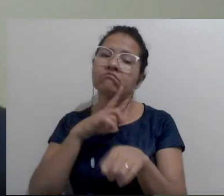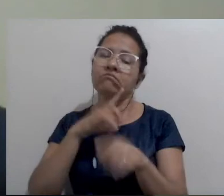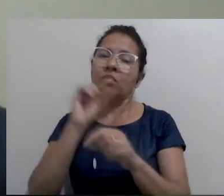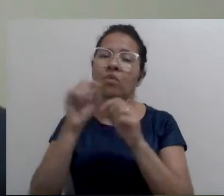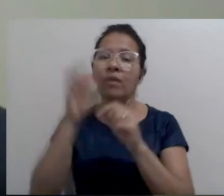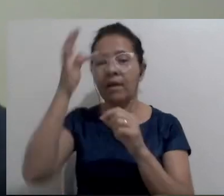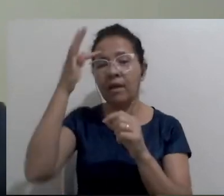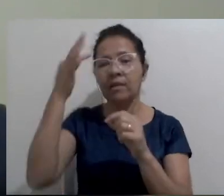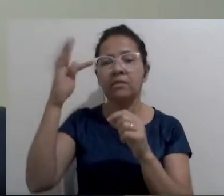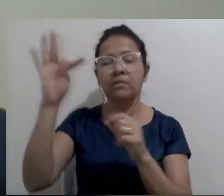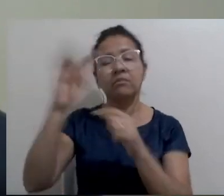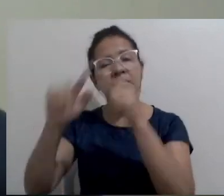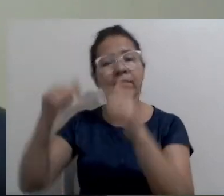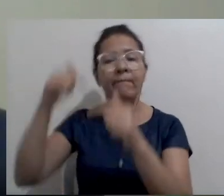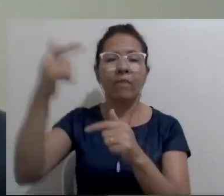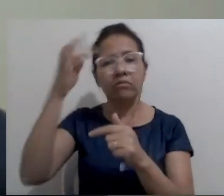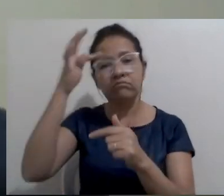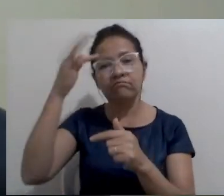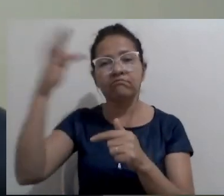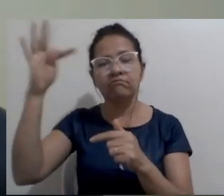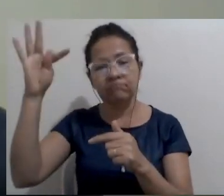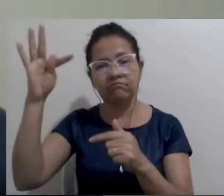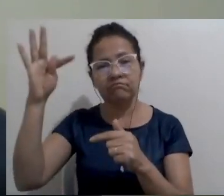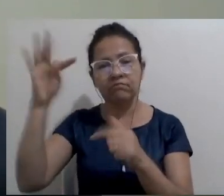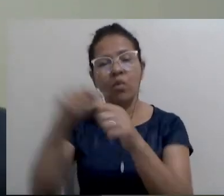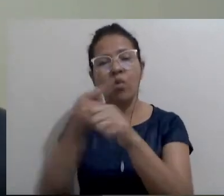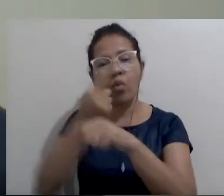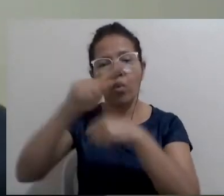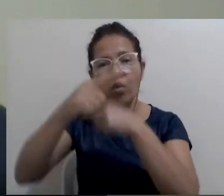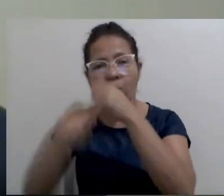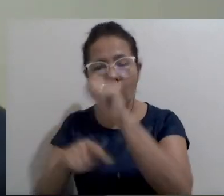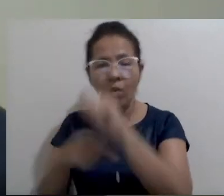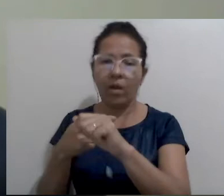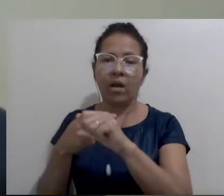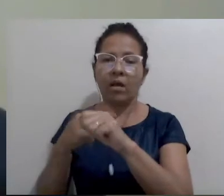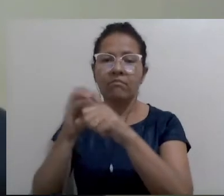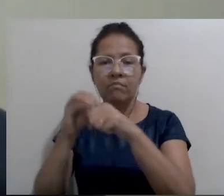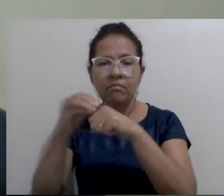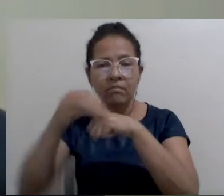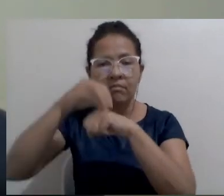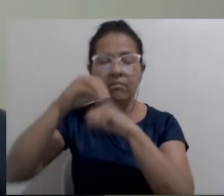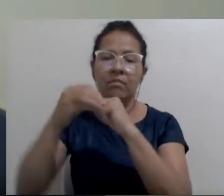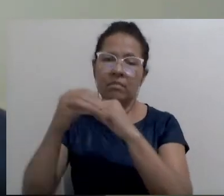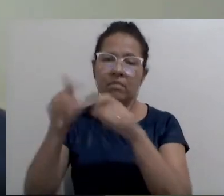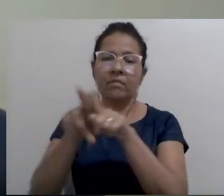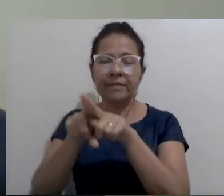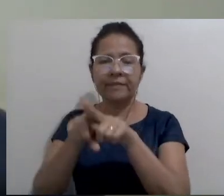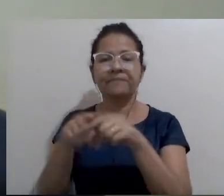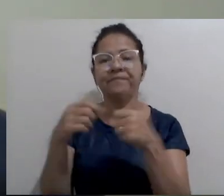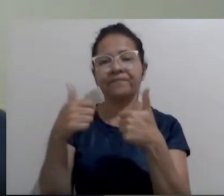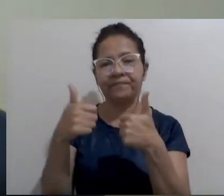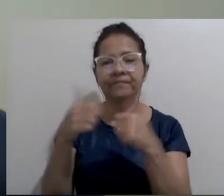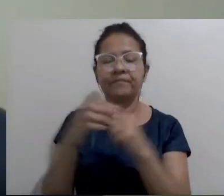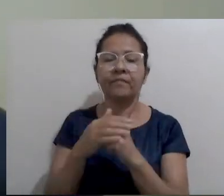aspecto de uma teoria criada posteriormente, foi a teoria do orbital molecular, tá bem? Então, vou fazer o compartilhamento aqui, para a gente continuar